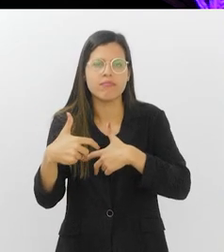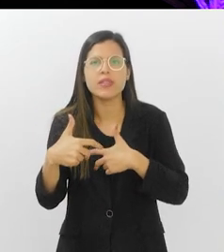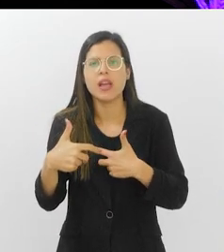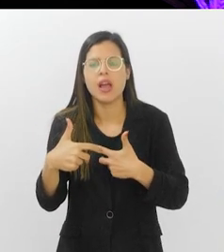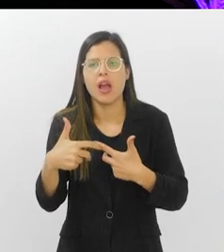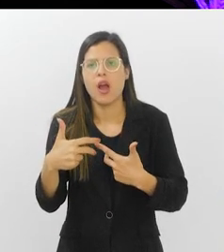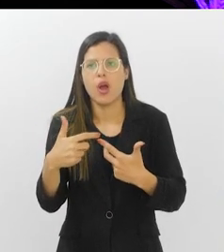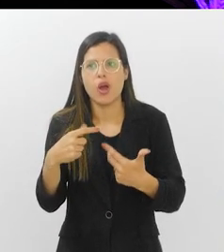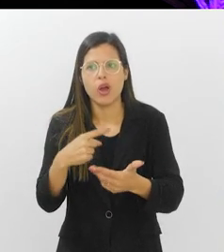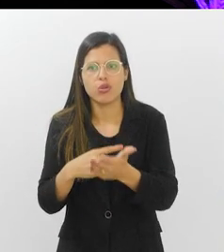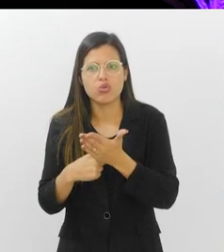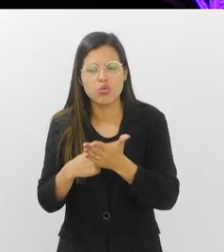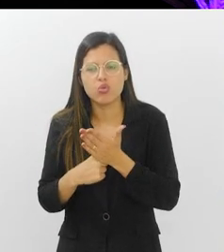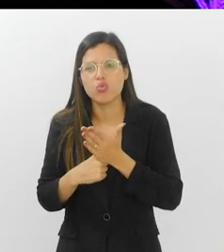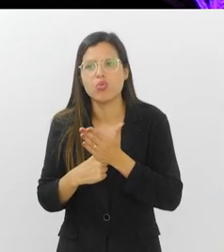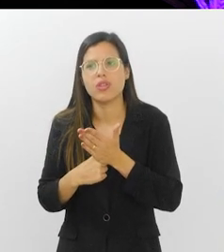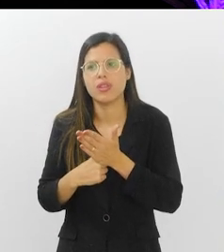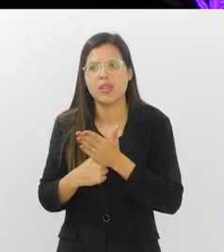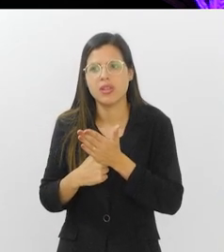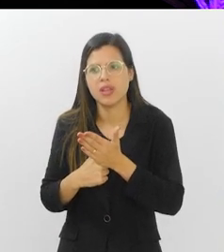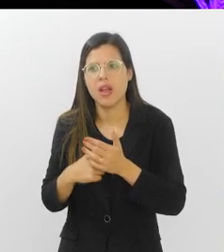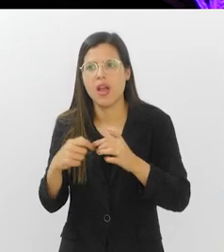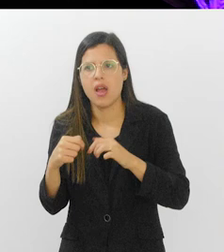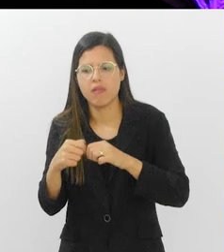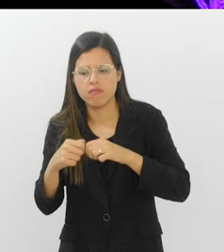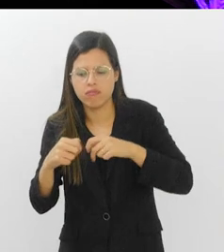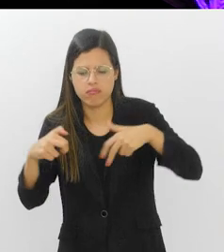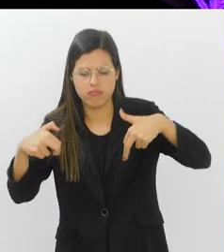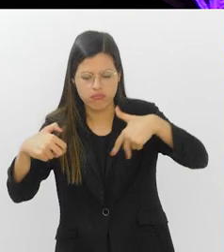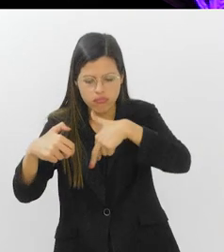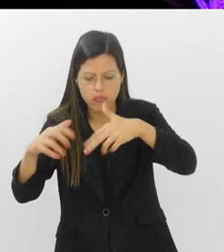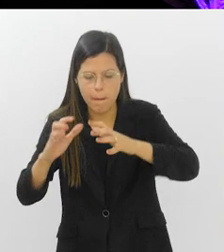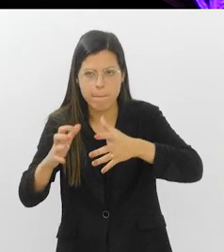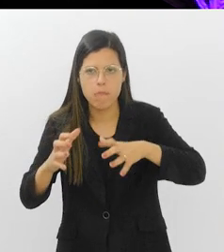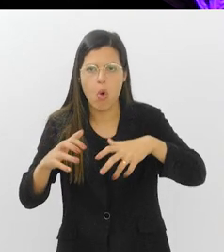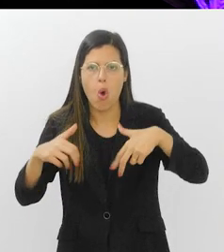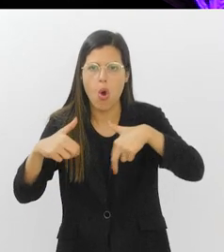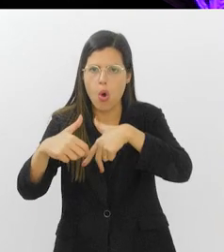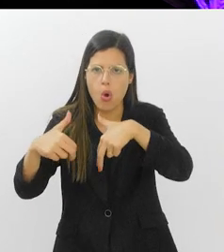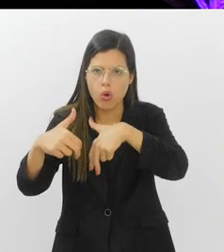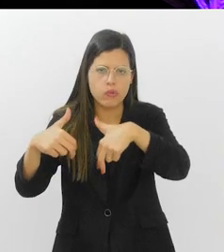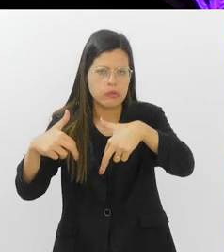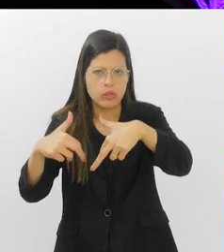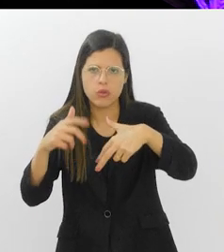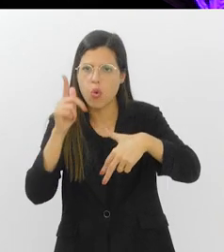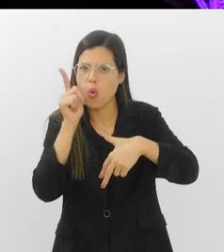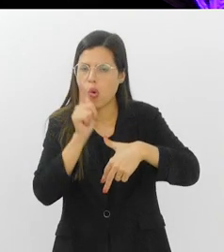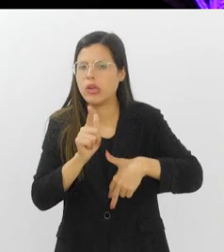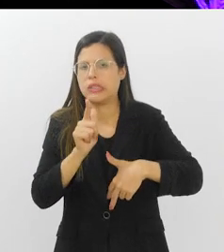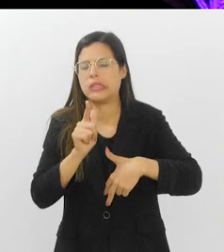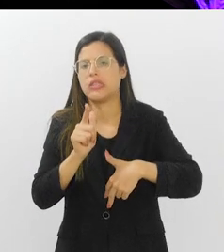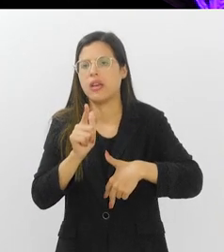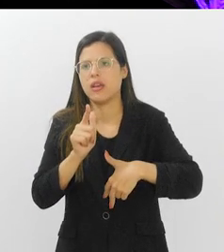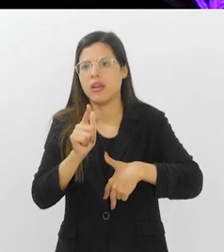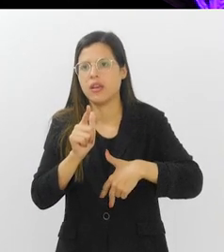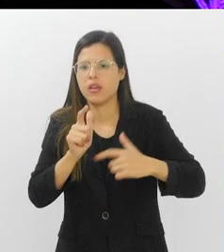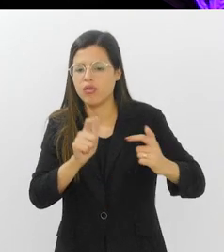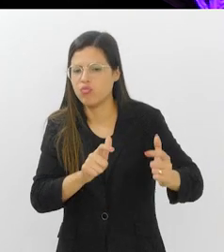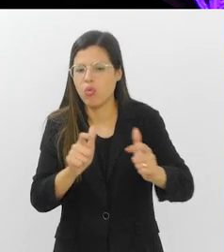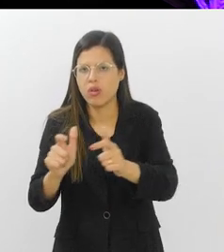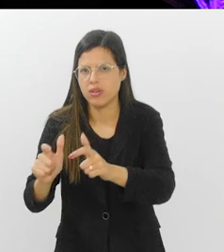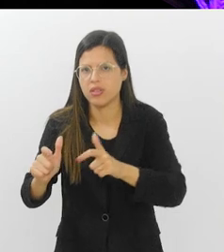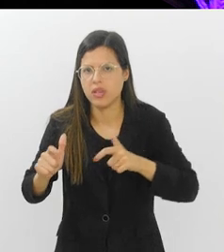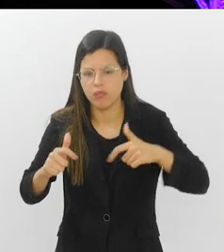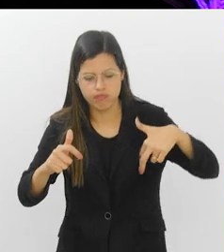tanto serve pra gente eh ir até a bola e fazer o domínio quanto também pra gente conduzir a bola entre os pés